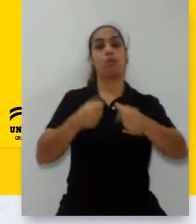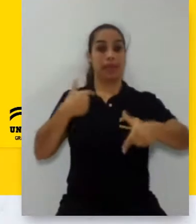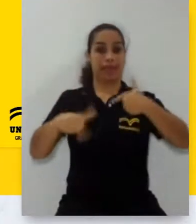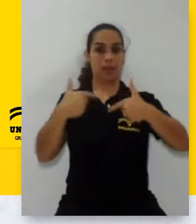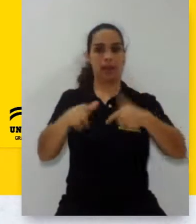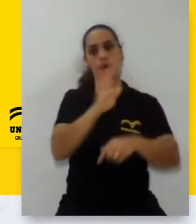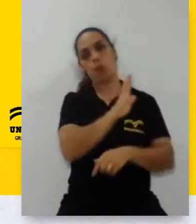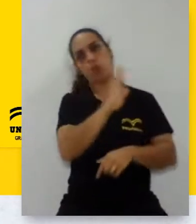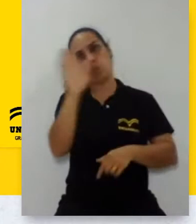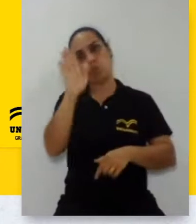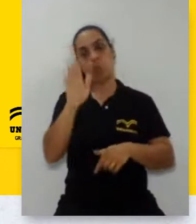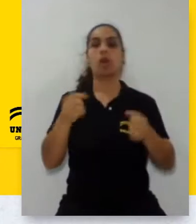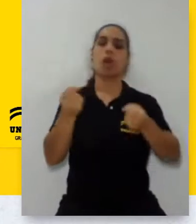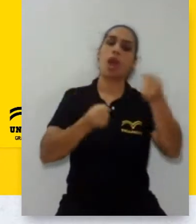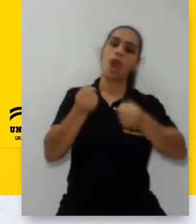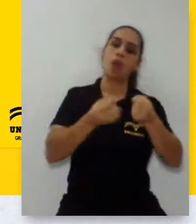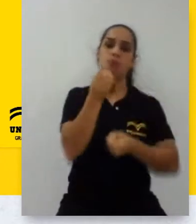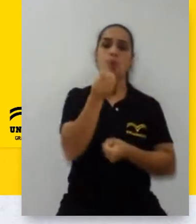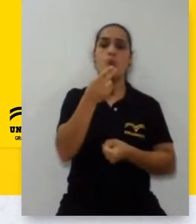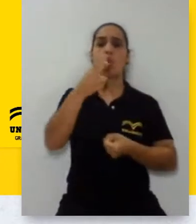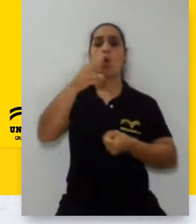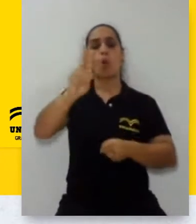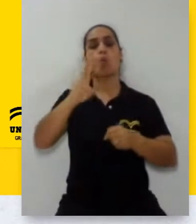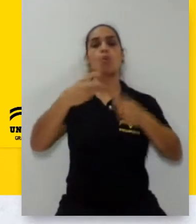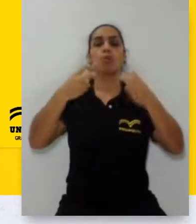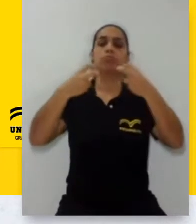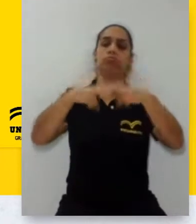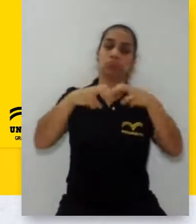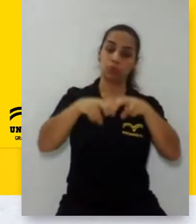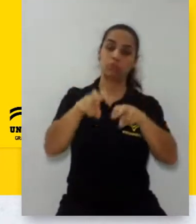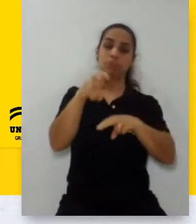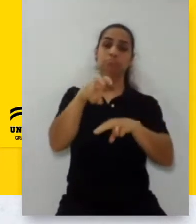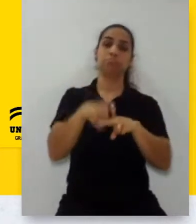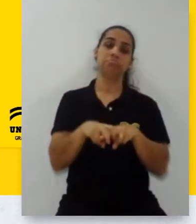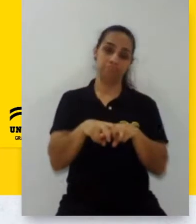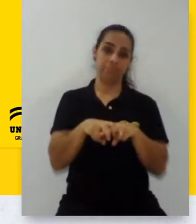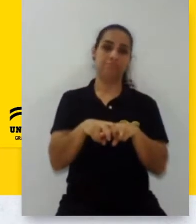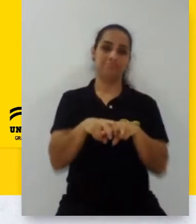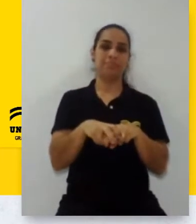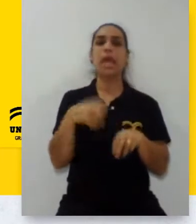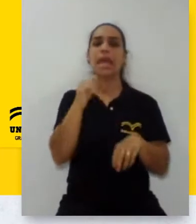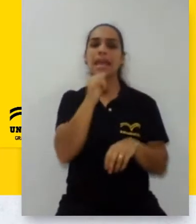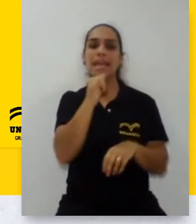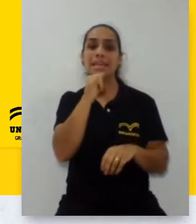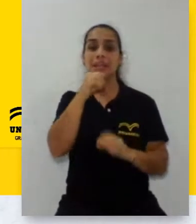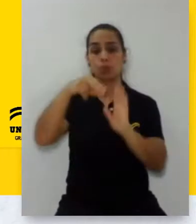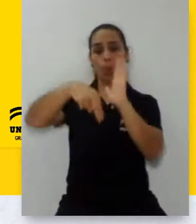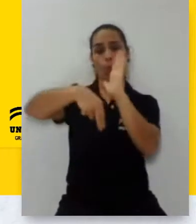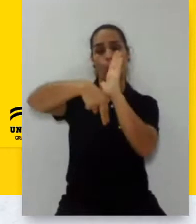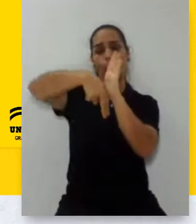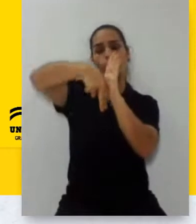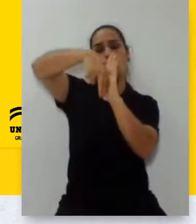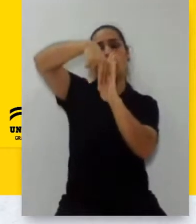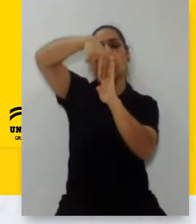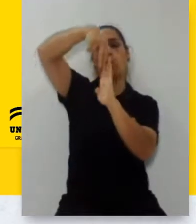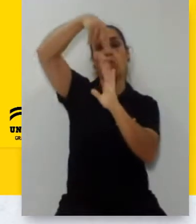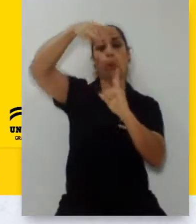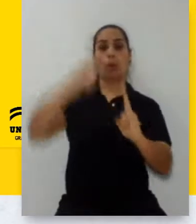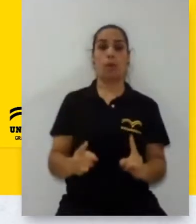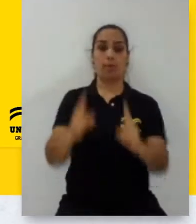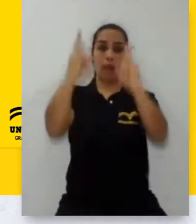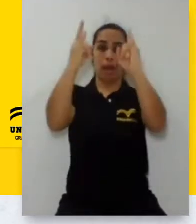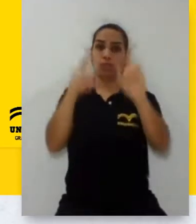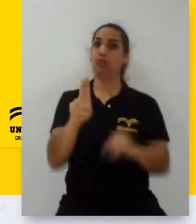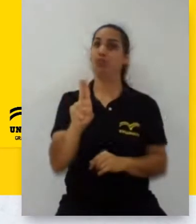você opta pelo elevador ao invés da escada, enfim. Comportamento sedentário é dessa forma. A principal característica do